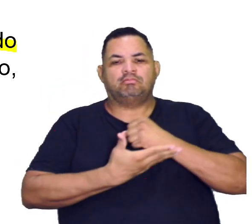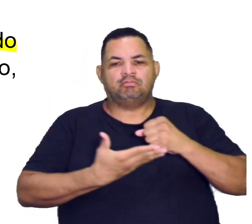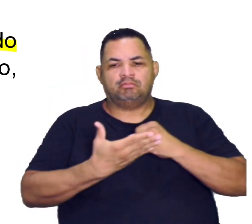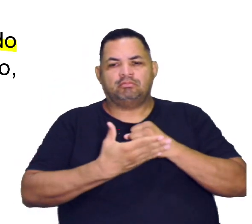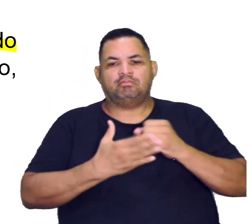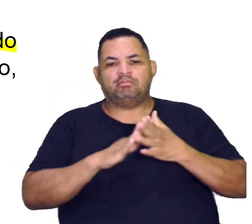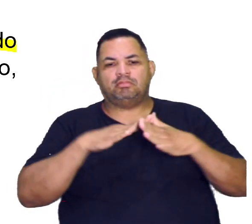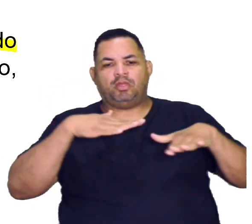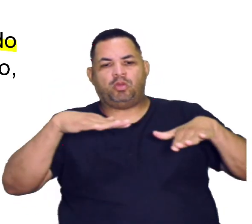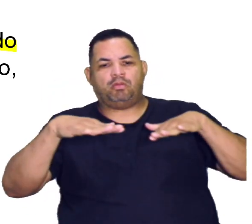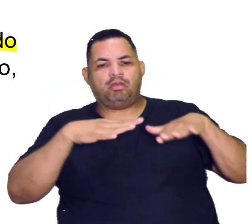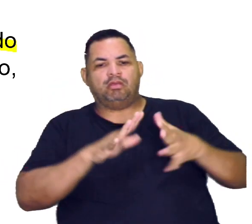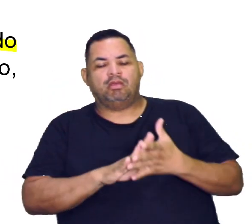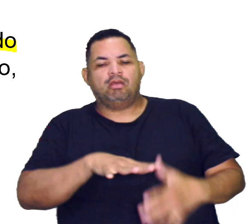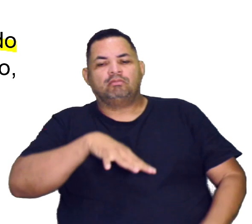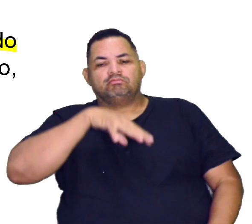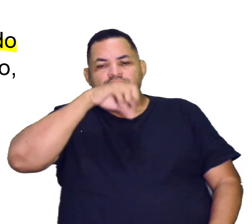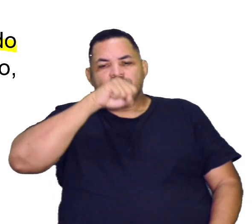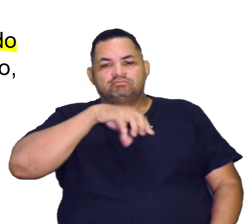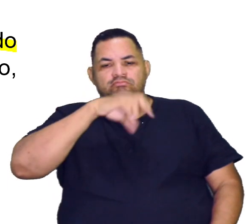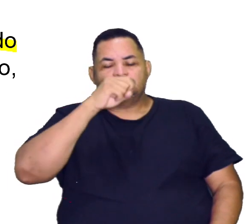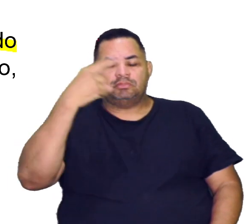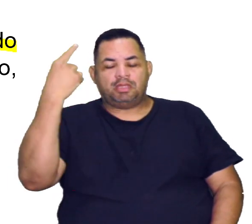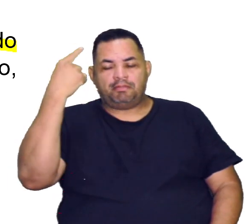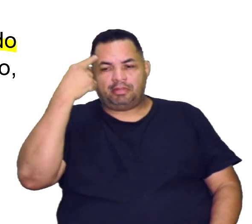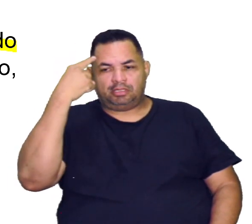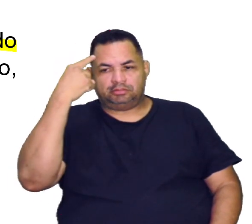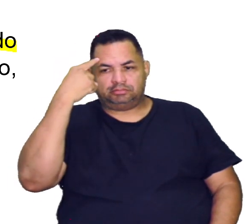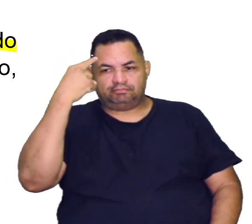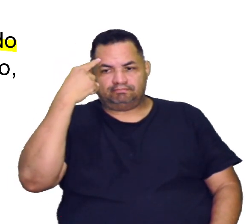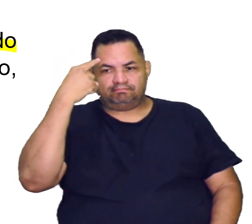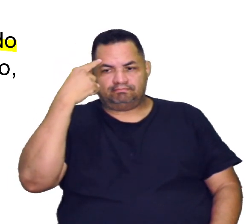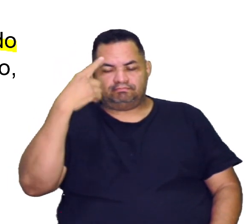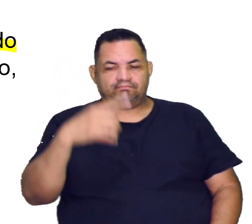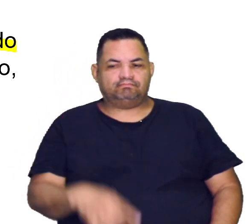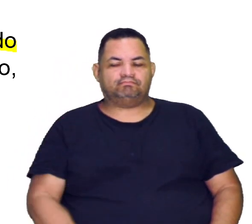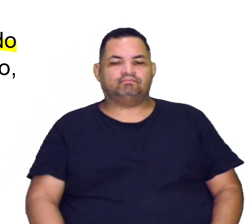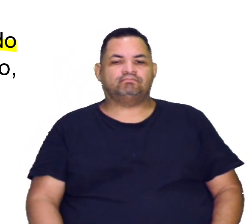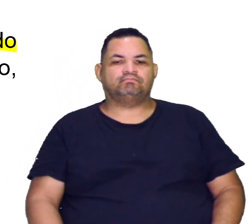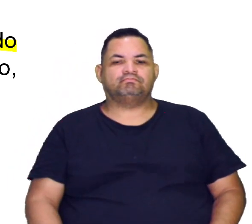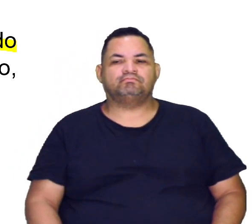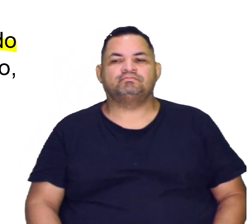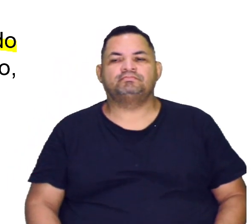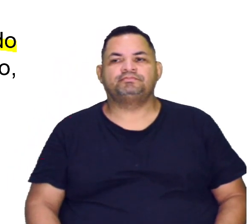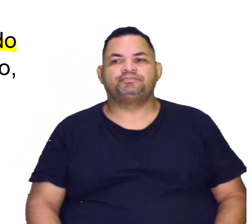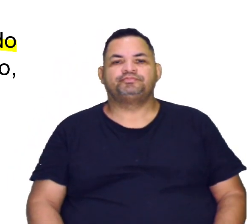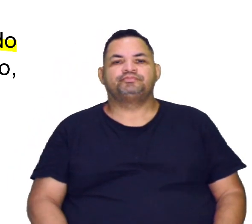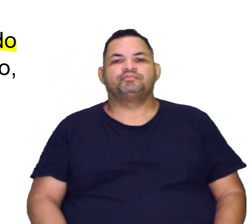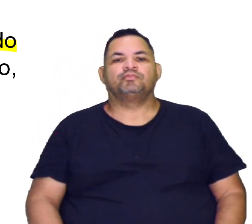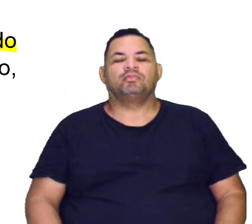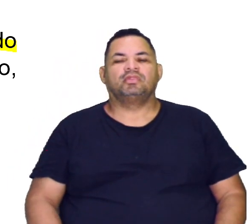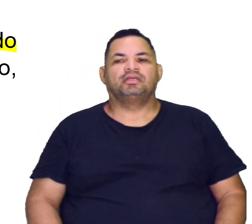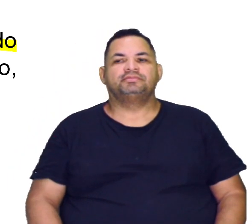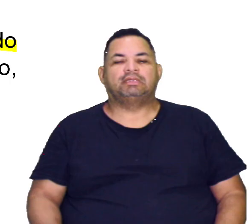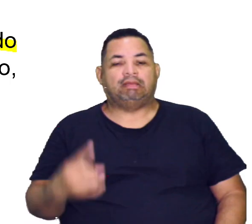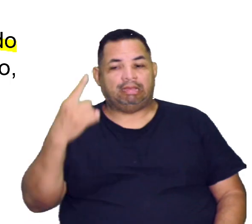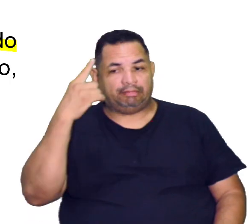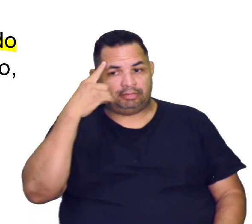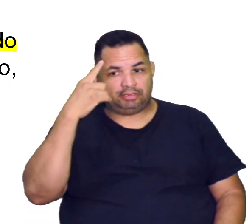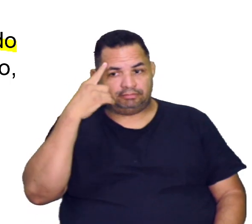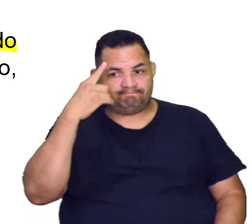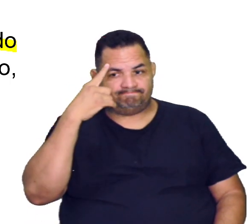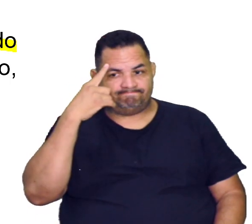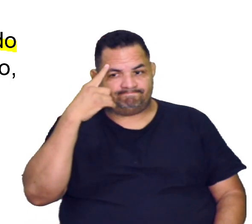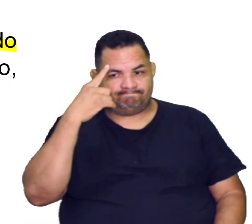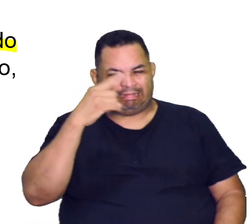o movimento, a respiração e até mesmo o raciocínio. Olha só, o raciocínio